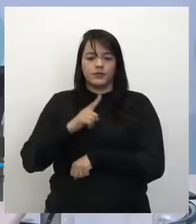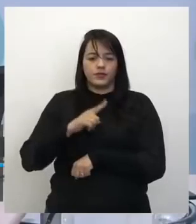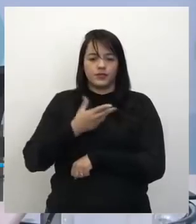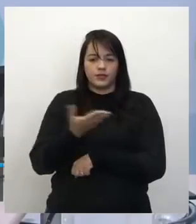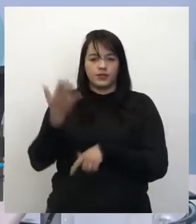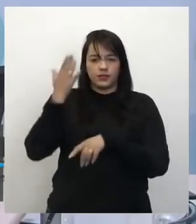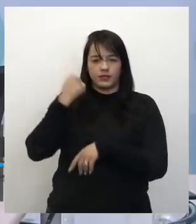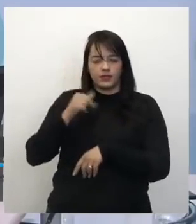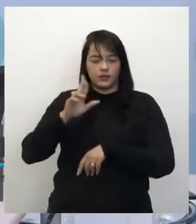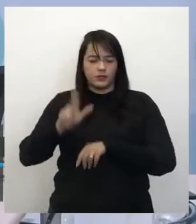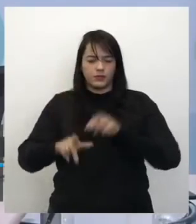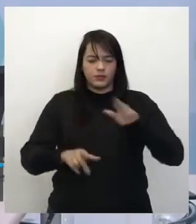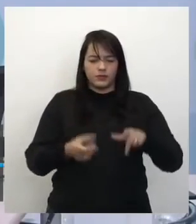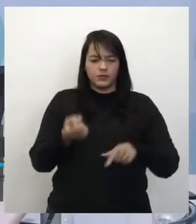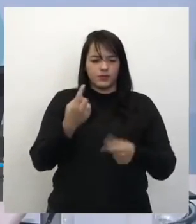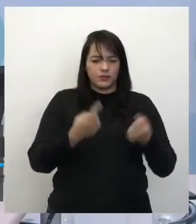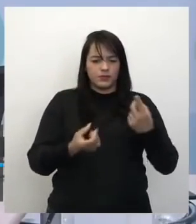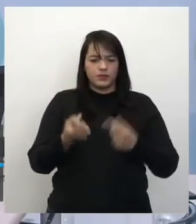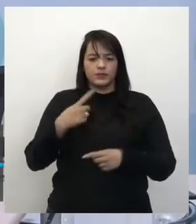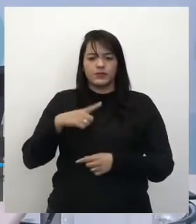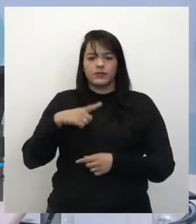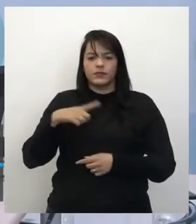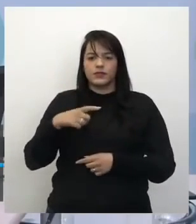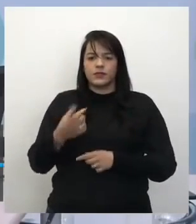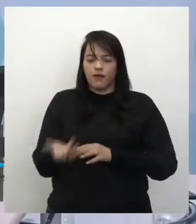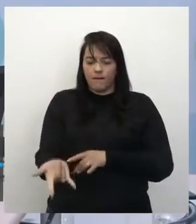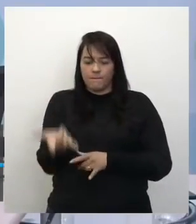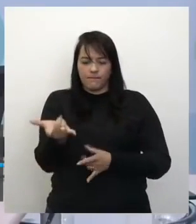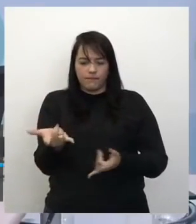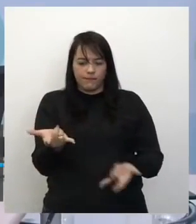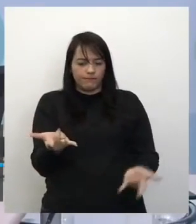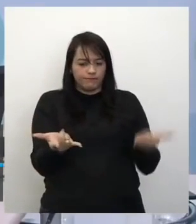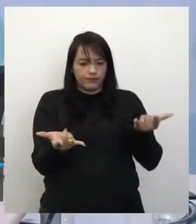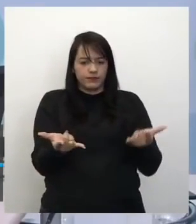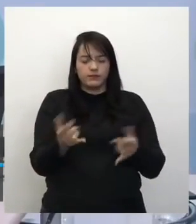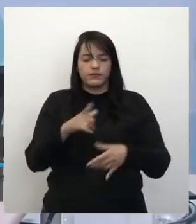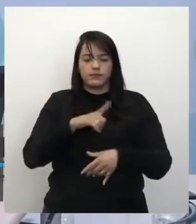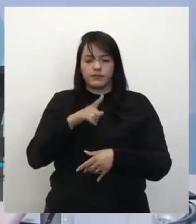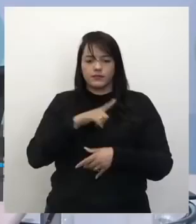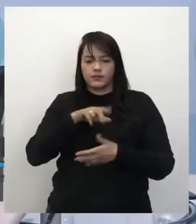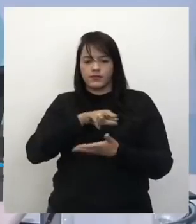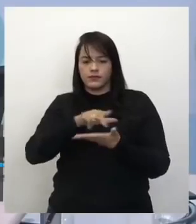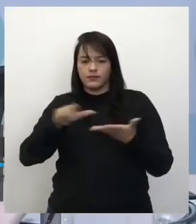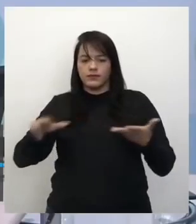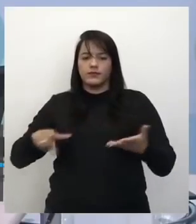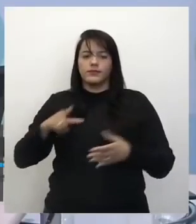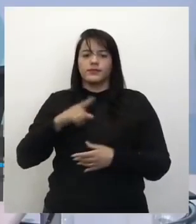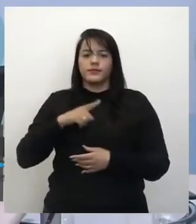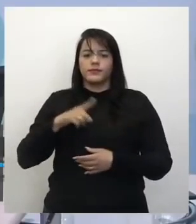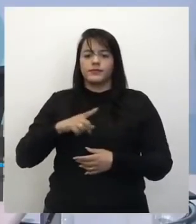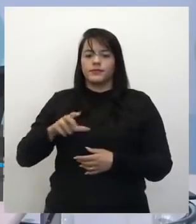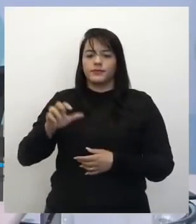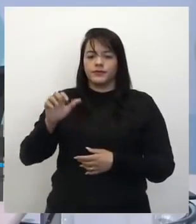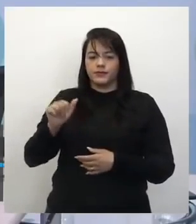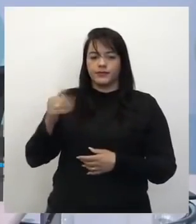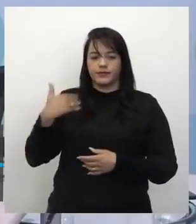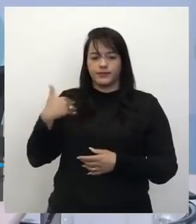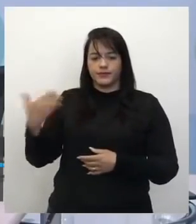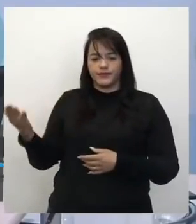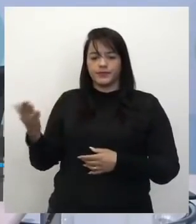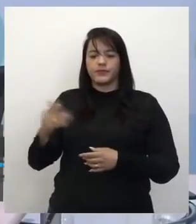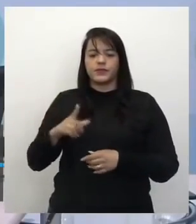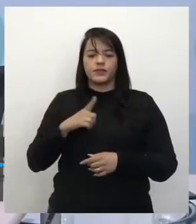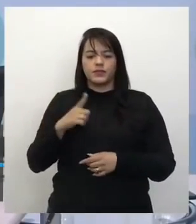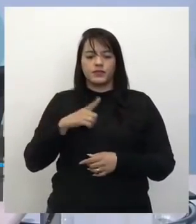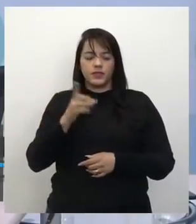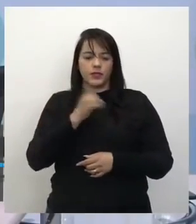coisas estranhas do país, como as spiders, né, as aranhas aí, snakes in the house. I'm so scared. Ela falou que ela aí está